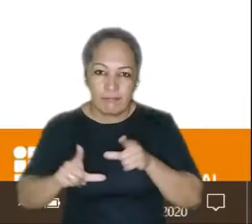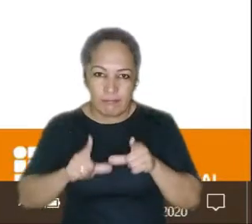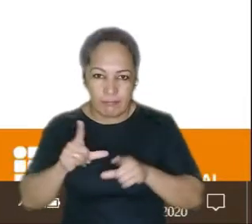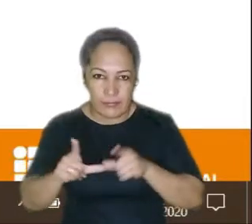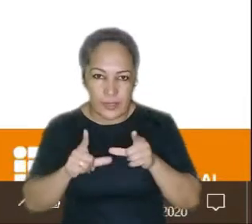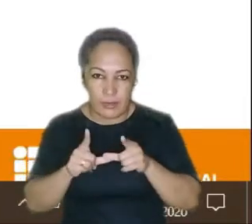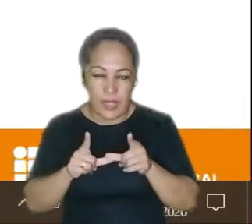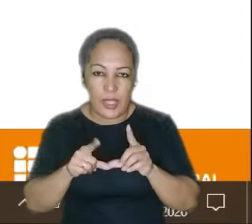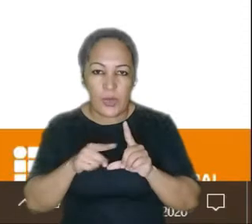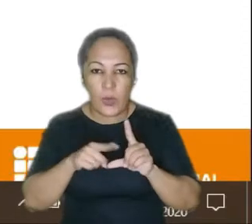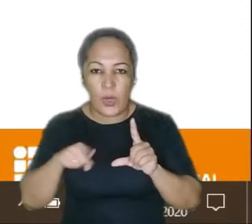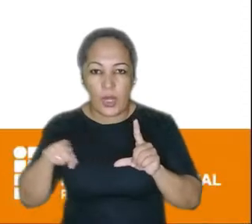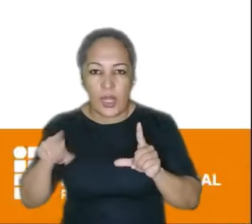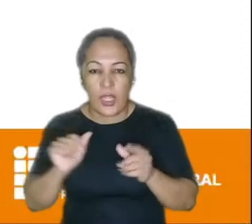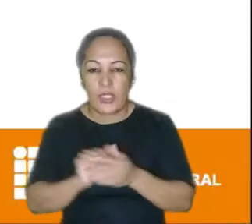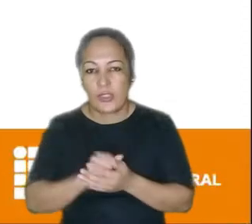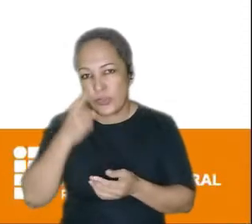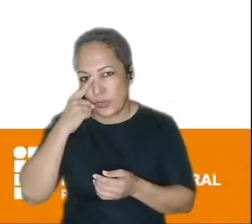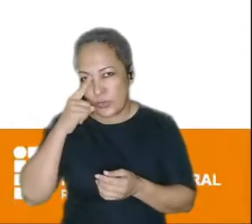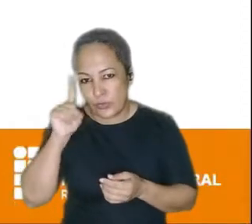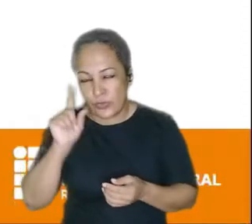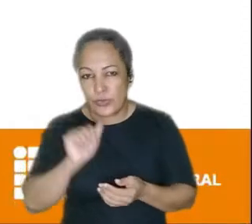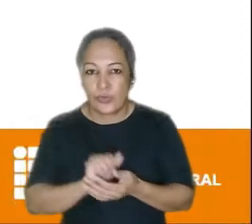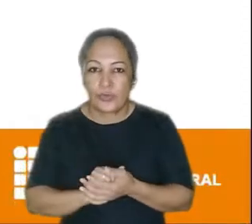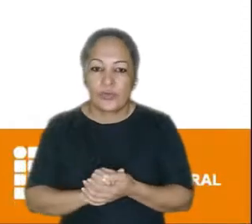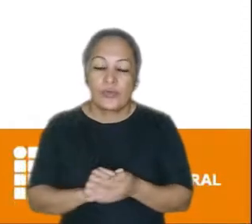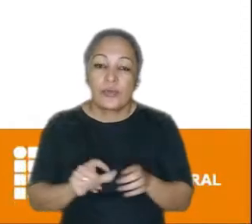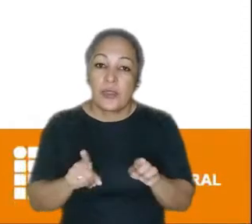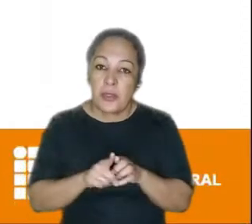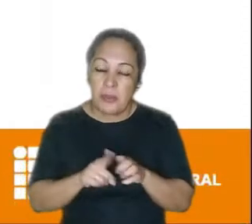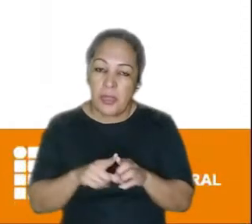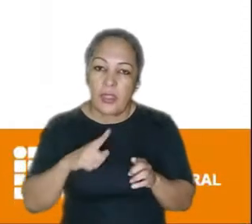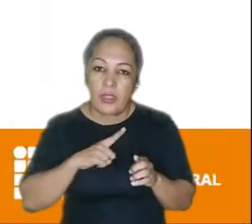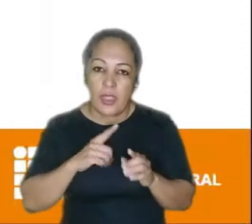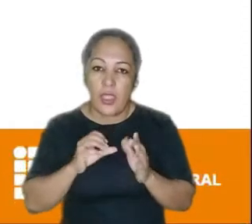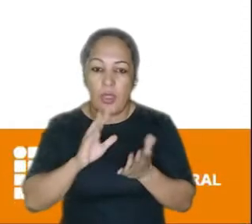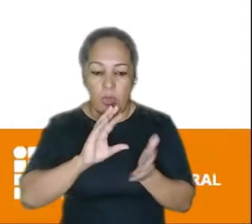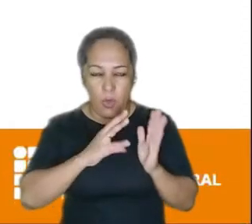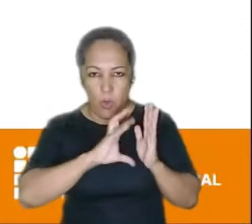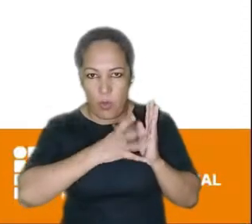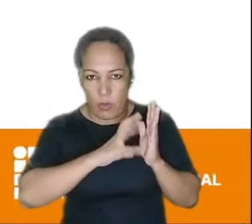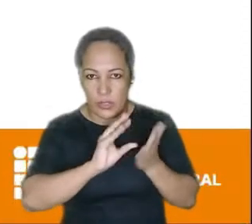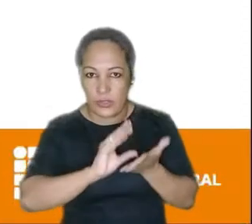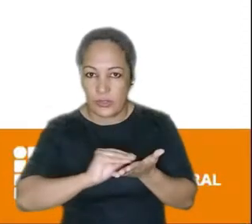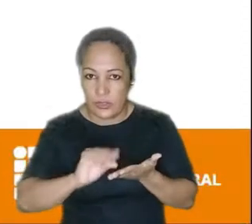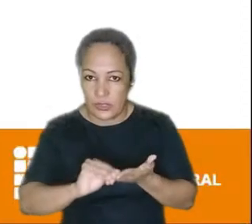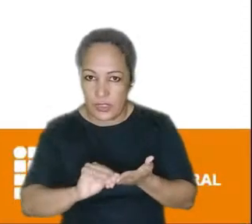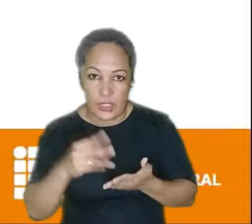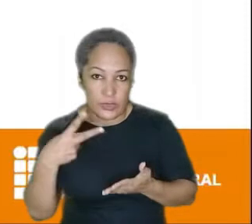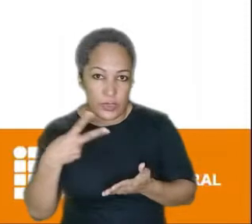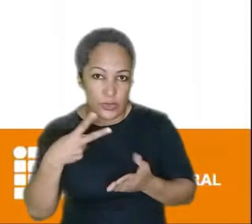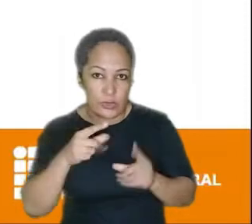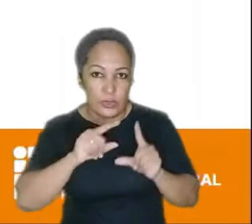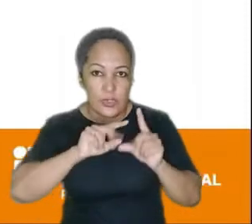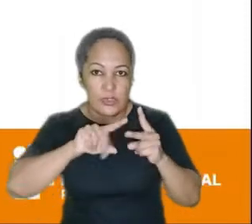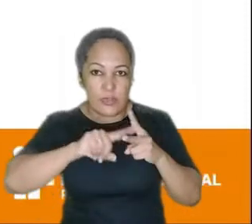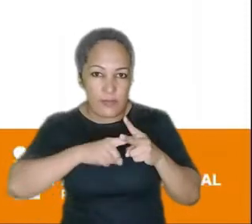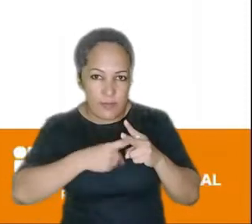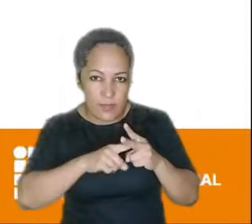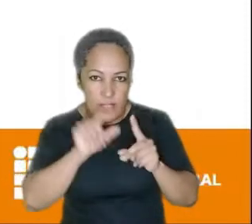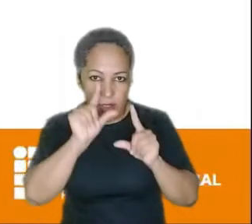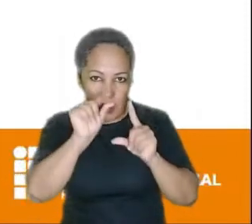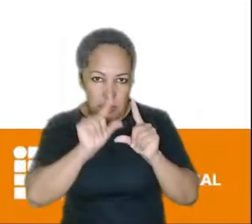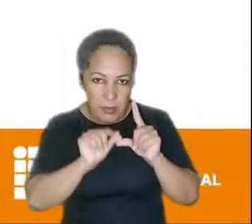bom? Então, a gente tem o banco de dados. As duas ferramentas que eu vou mostrar para vocês, eles trazem as